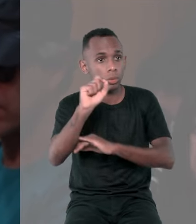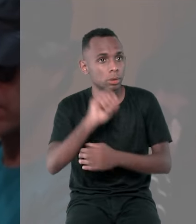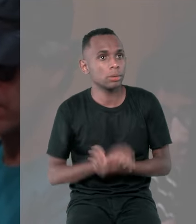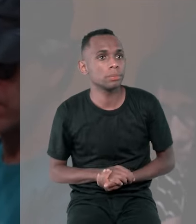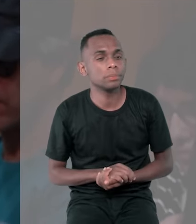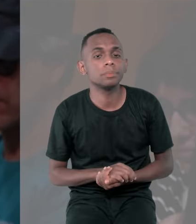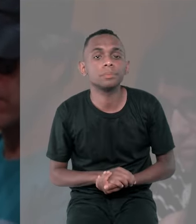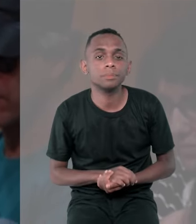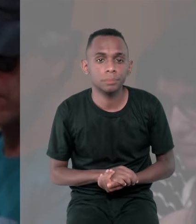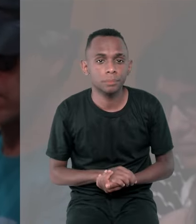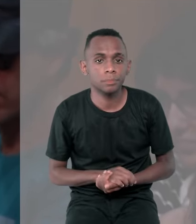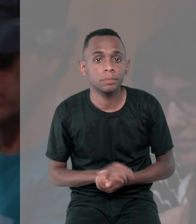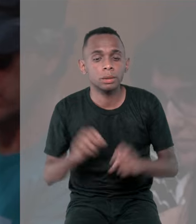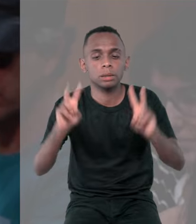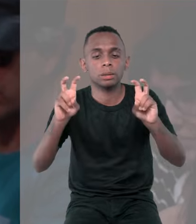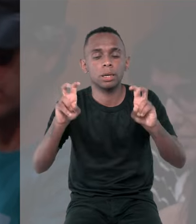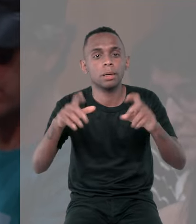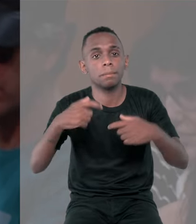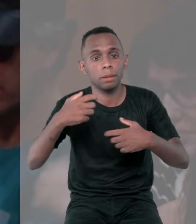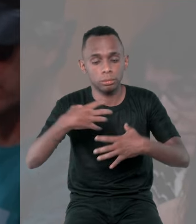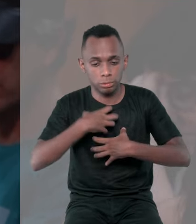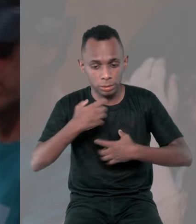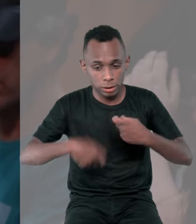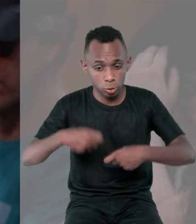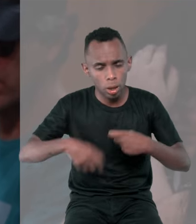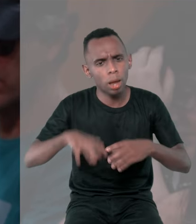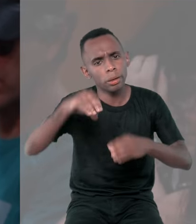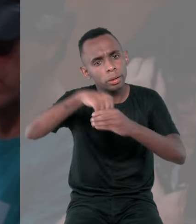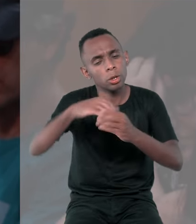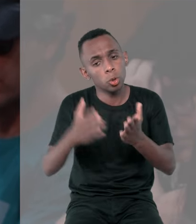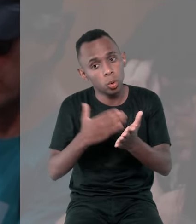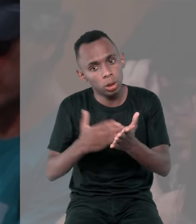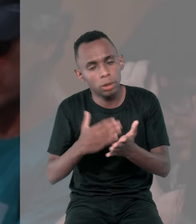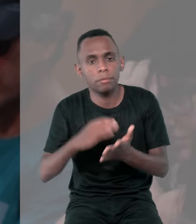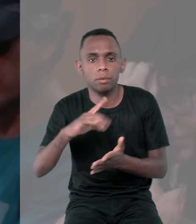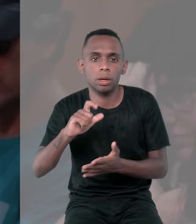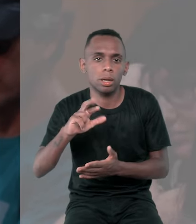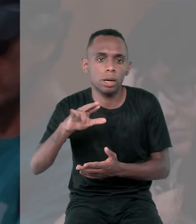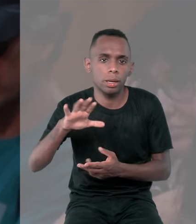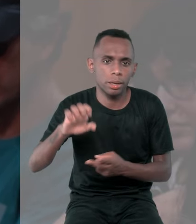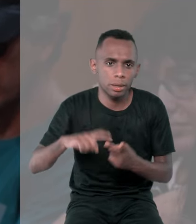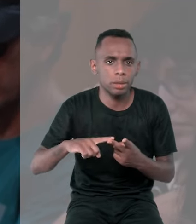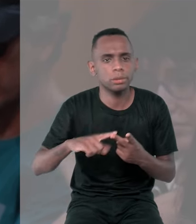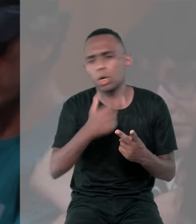a questão da sexualidade que está presente em vários livros. Clarice